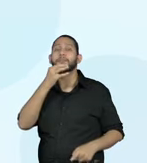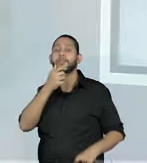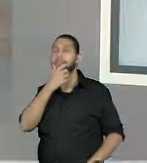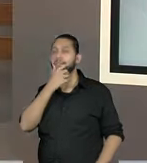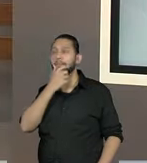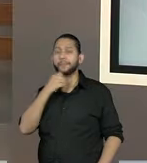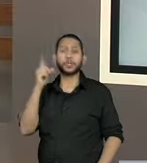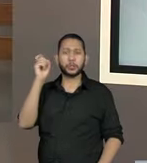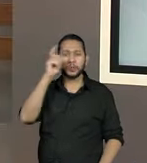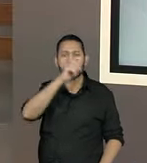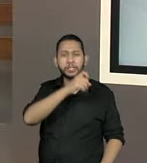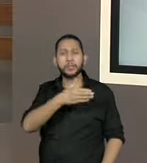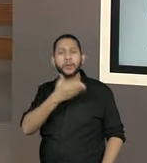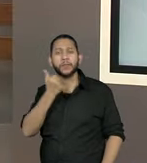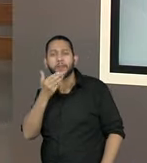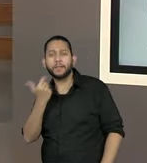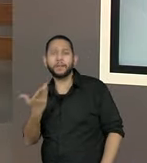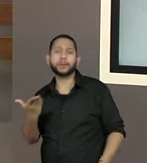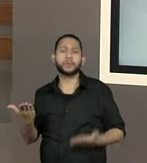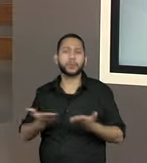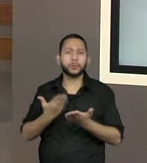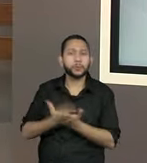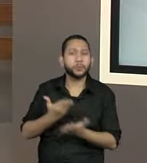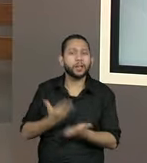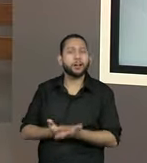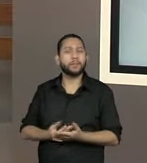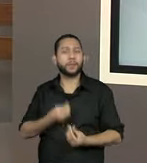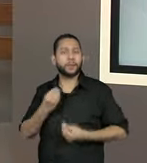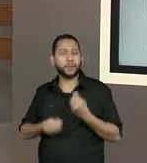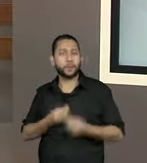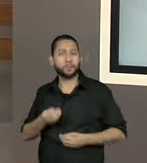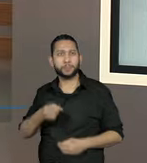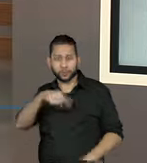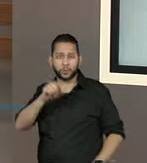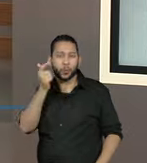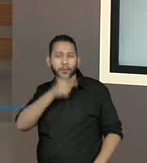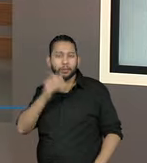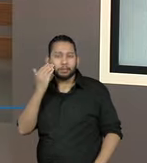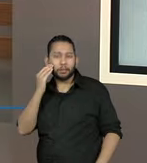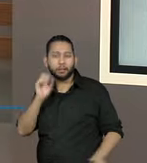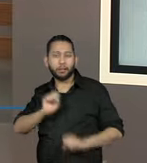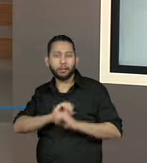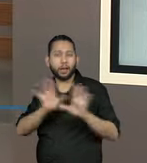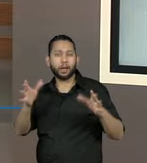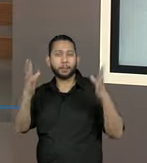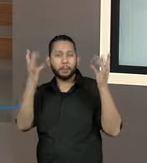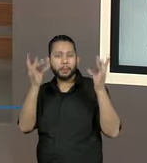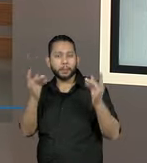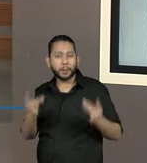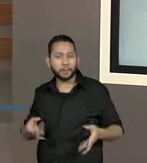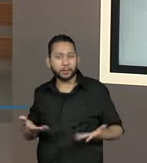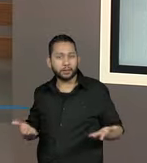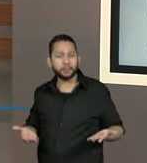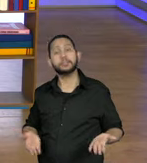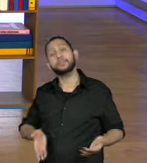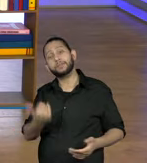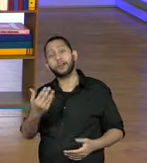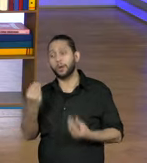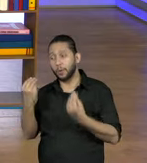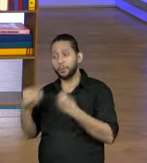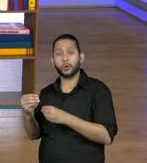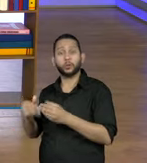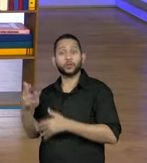Tava difícil? Essa aula tava fácil? Deu para entender todas as explicações da Pro? E aí, conta para mim aí no chat que eu